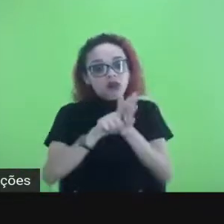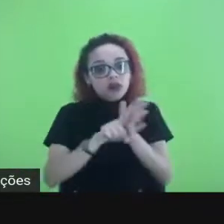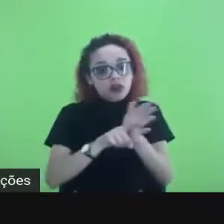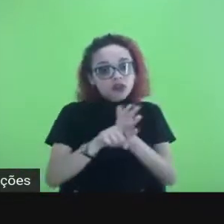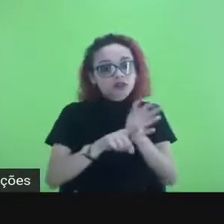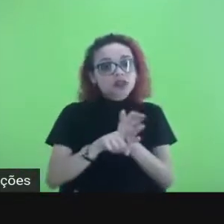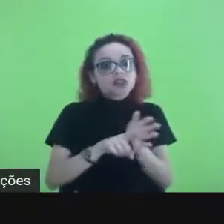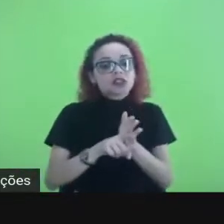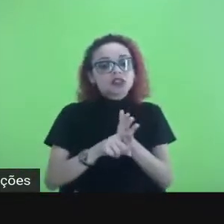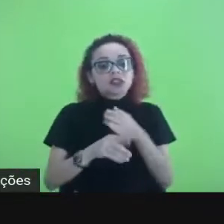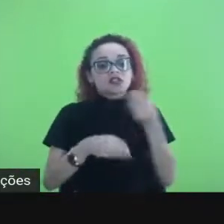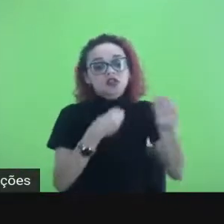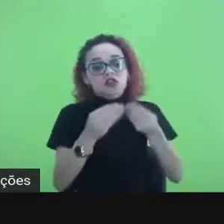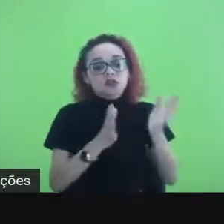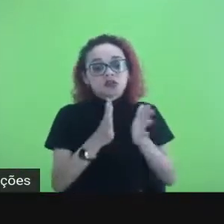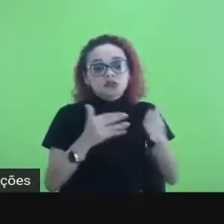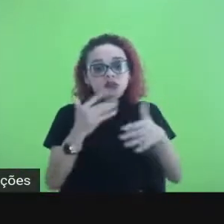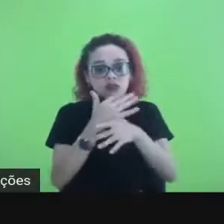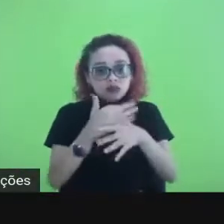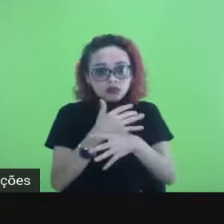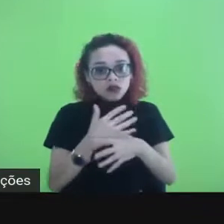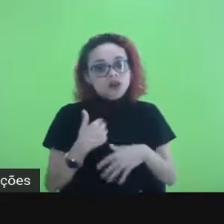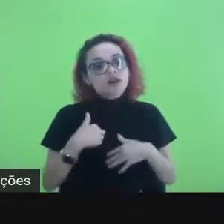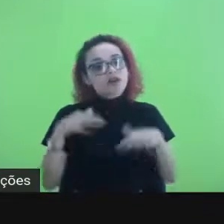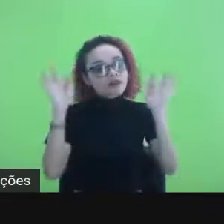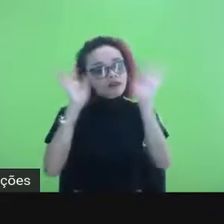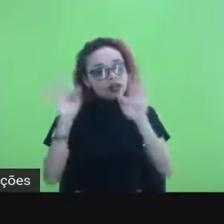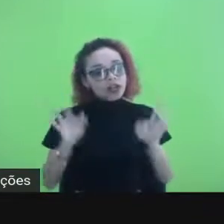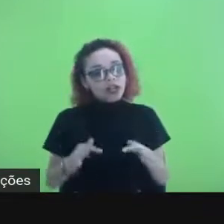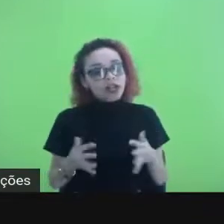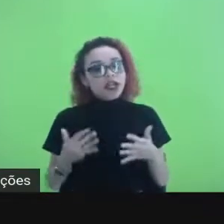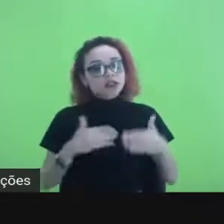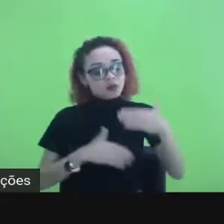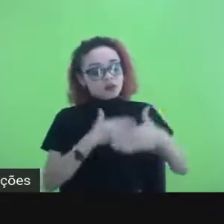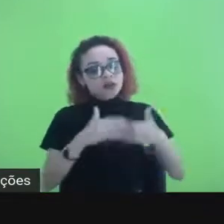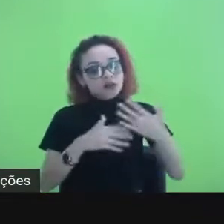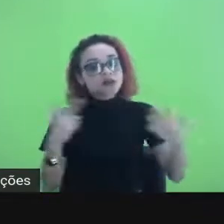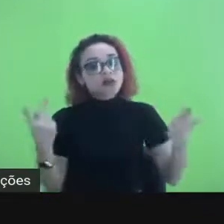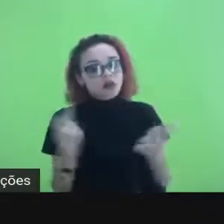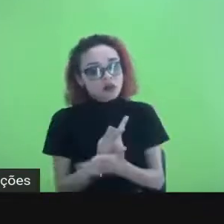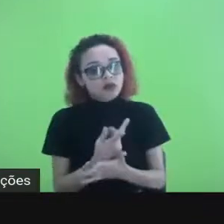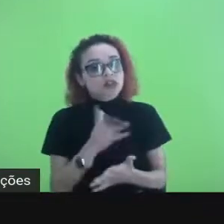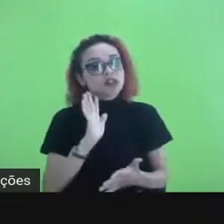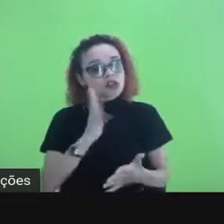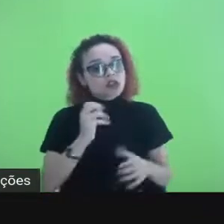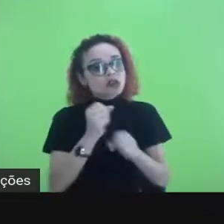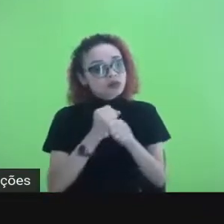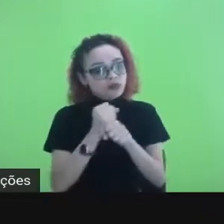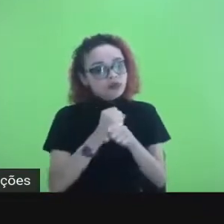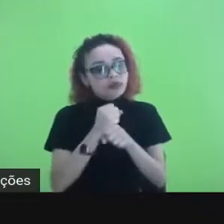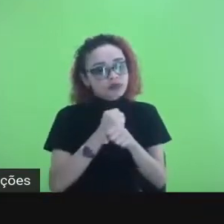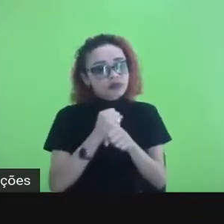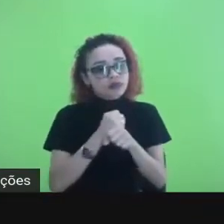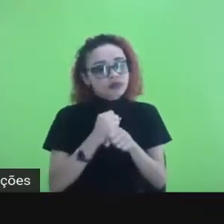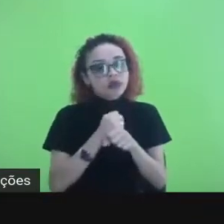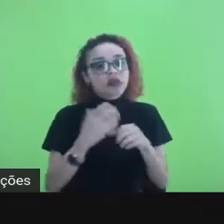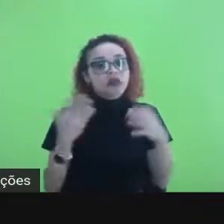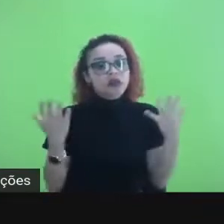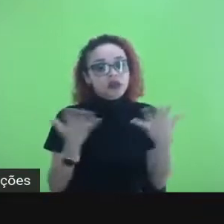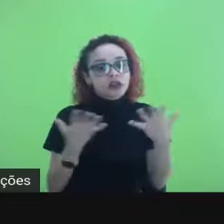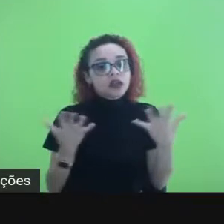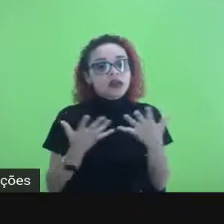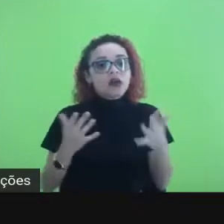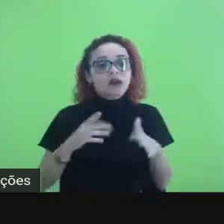esse processo e está acontecendo. Eu sei que ele já acontece há alguns anos, né, e agora está ganhando mais e mais